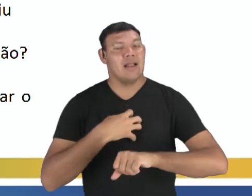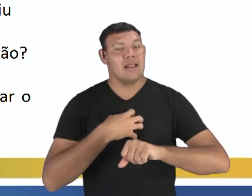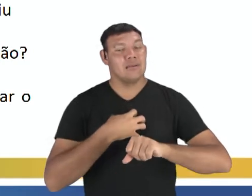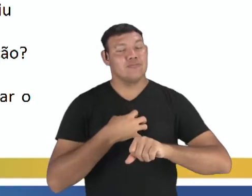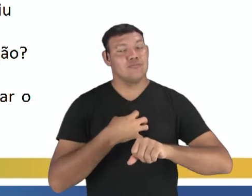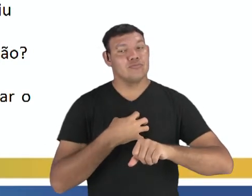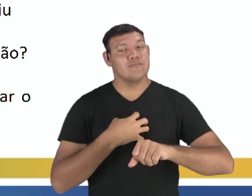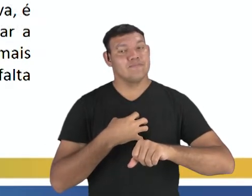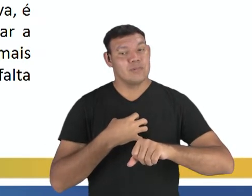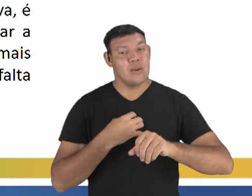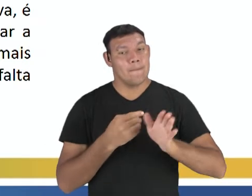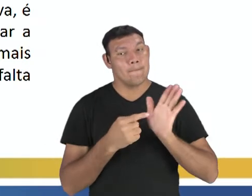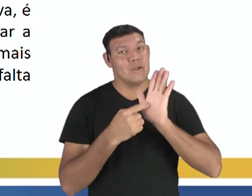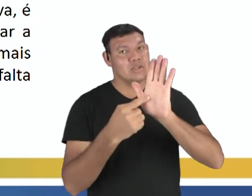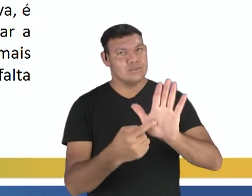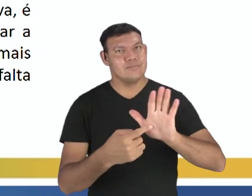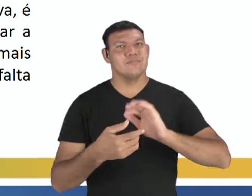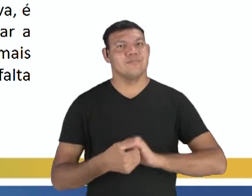querem estabelecer.